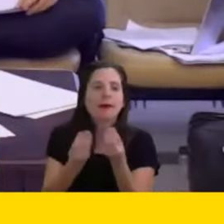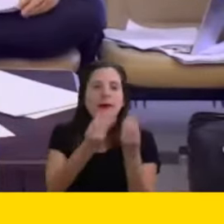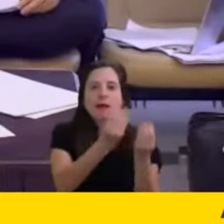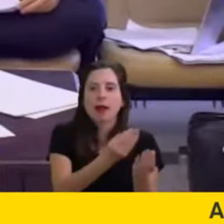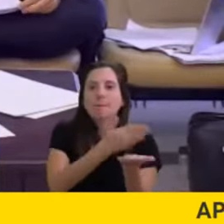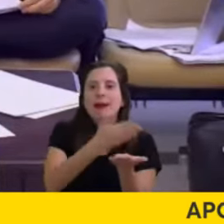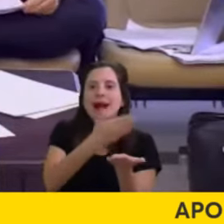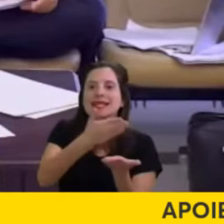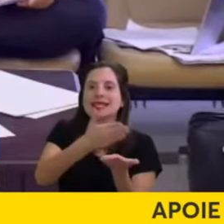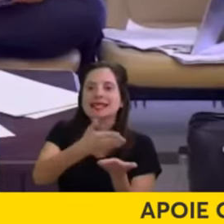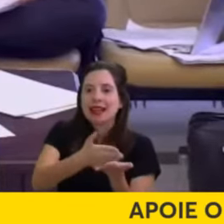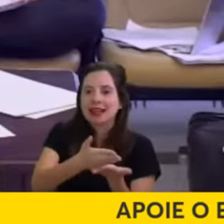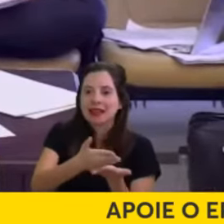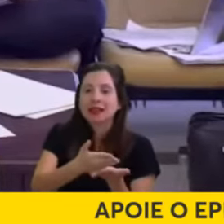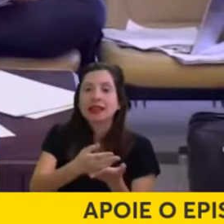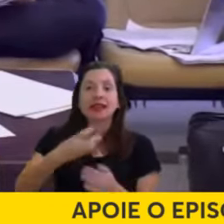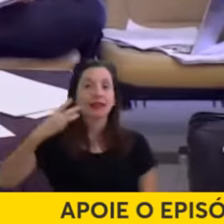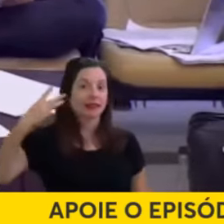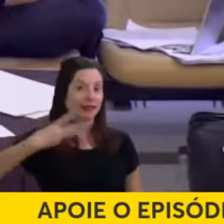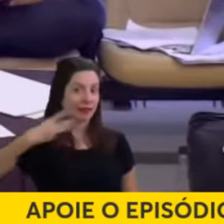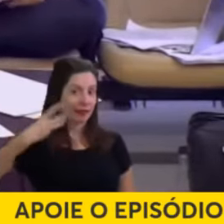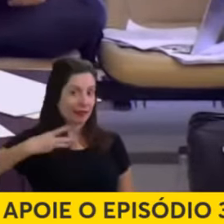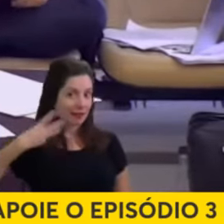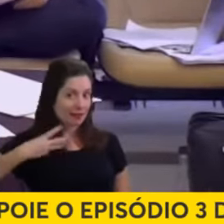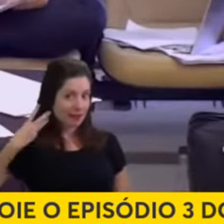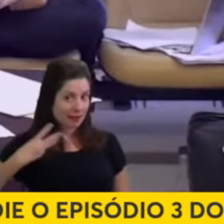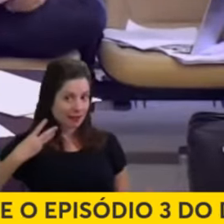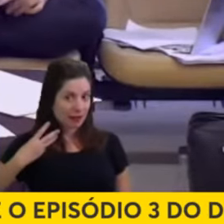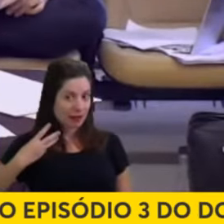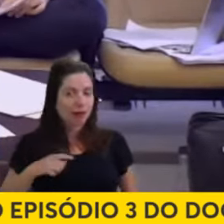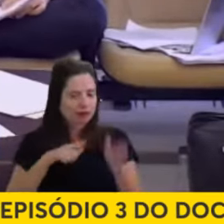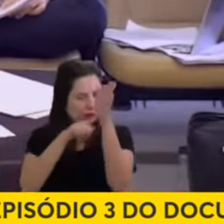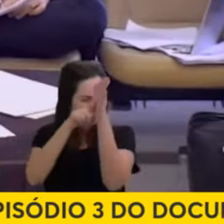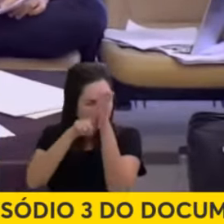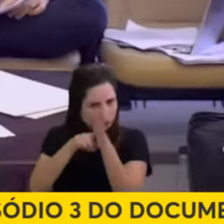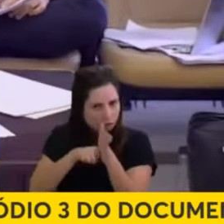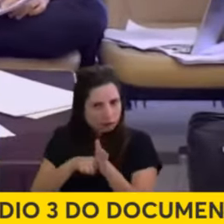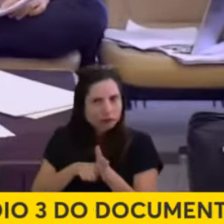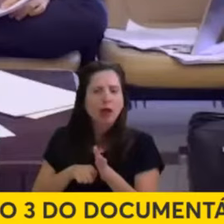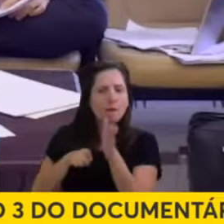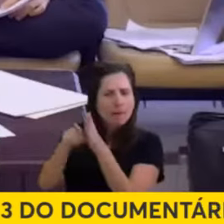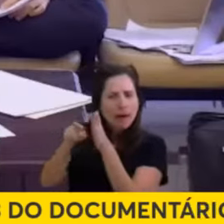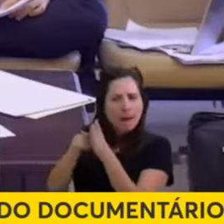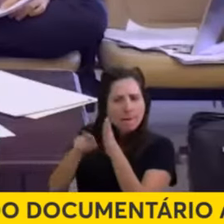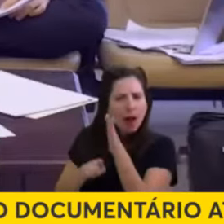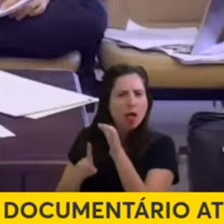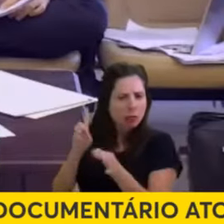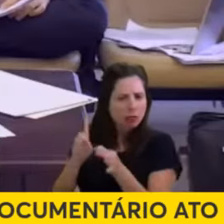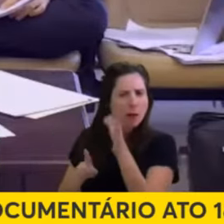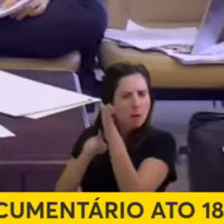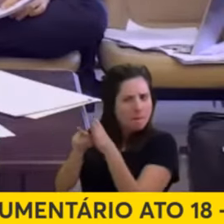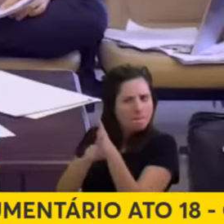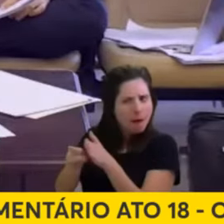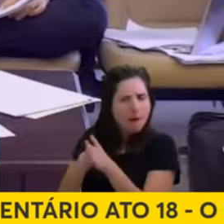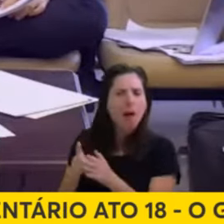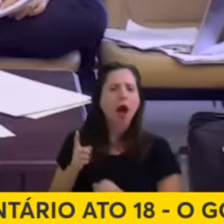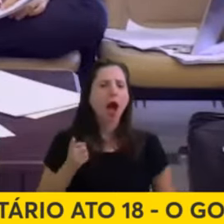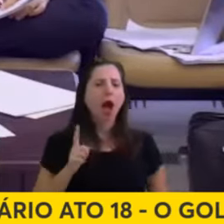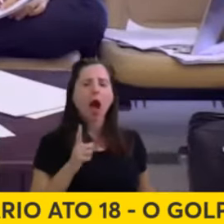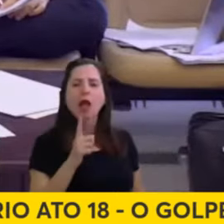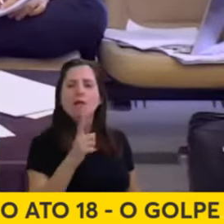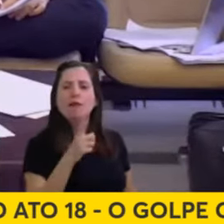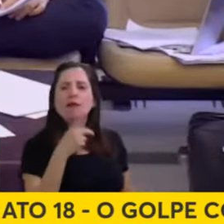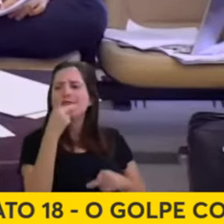terceiro que justamente né quando o investigado vem aqui depois questionado pelo Desembargador relator diz o seguinte que na verdade eram vários